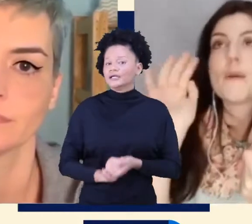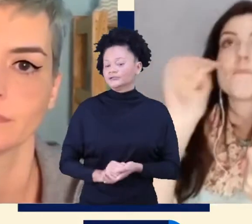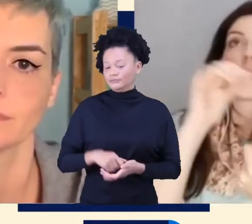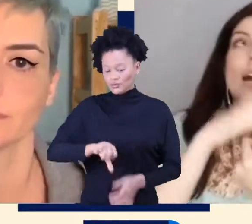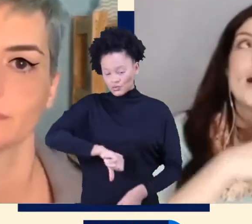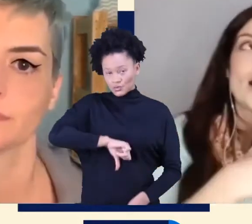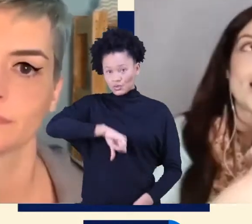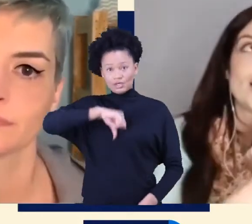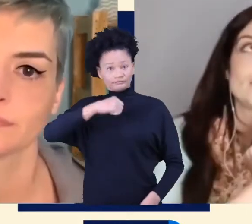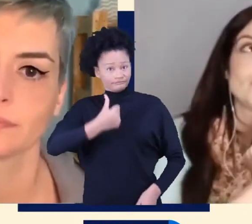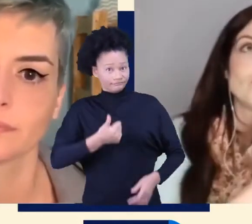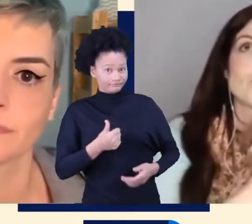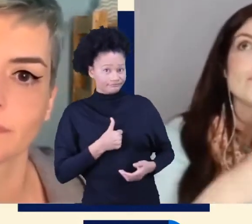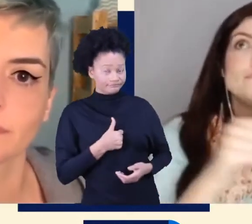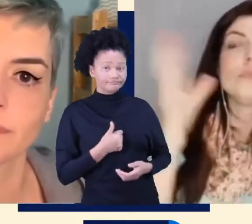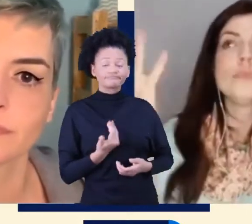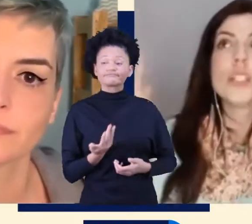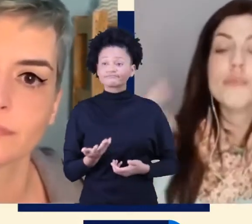autoestima,